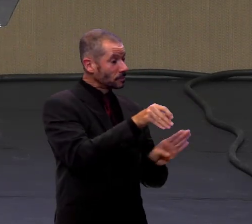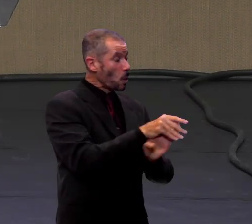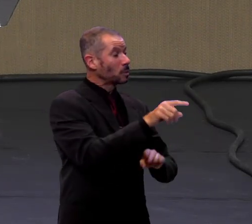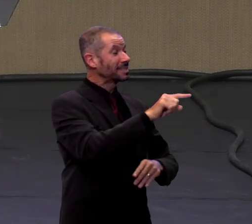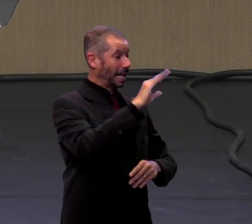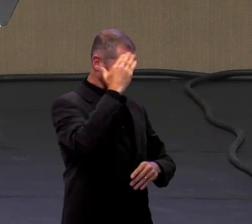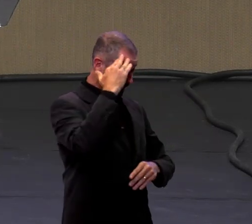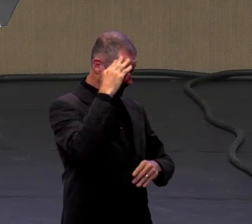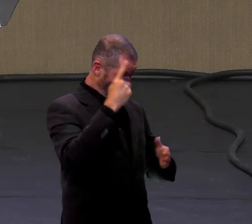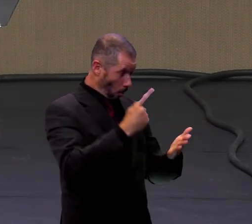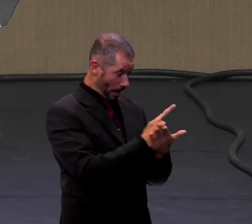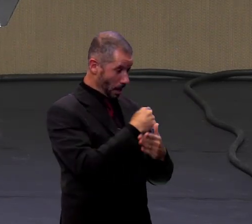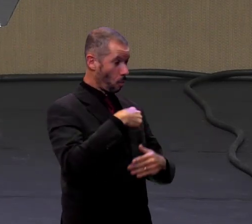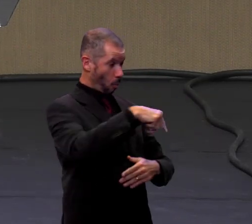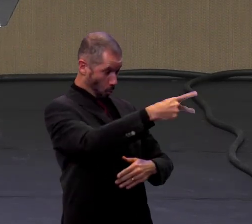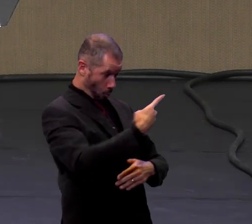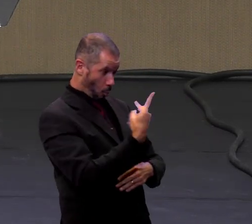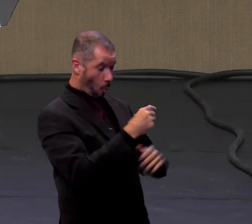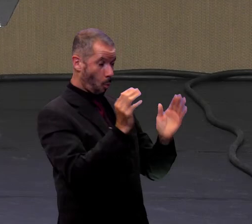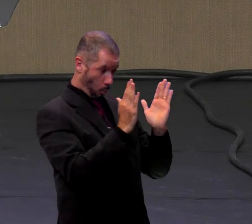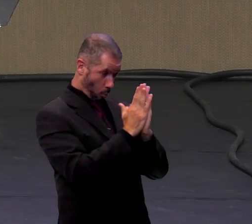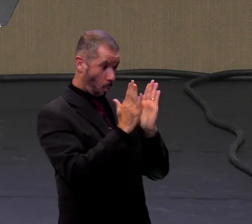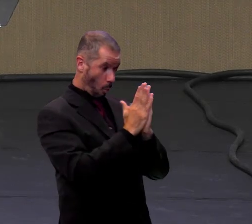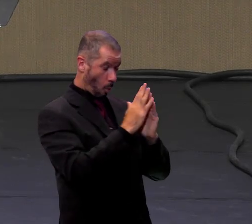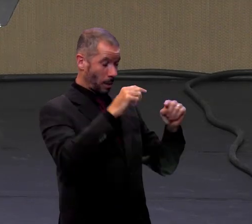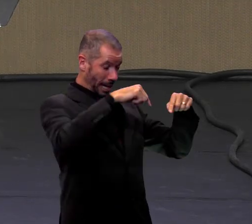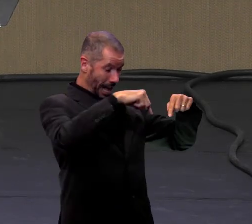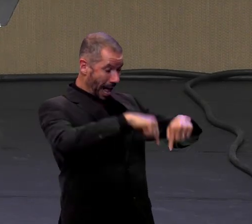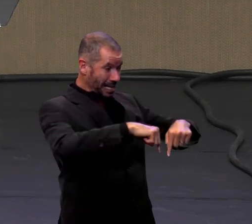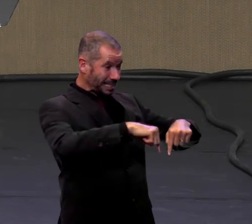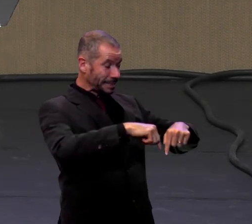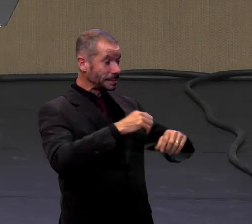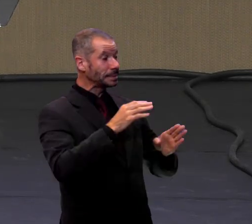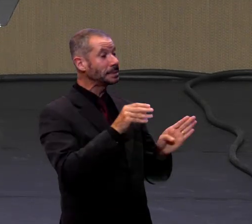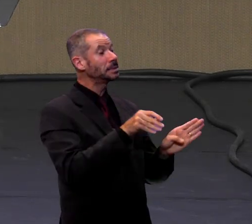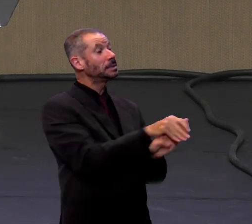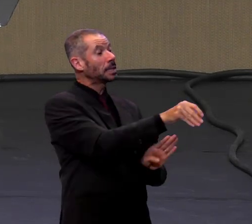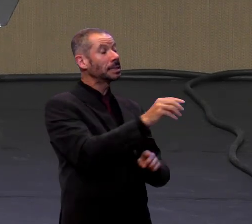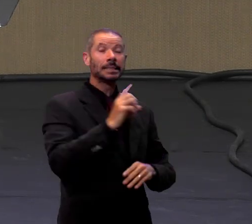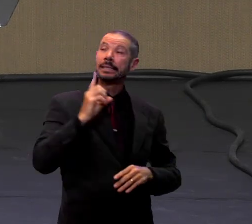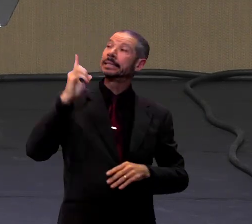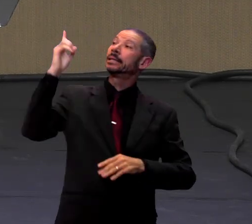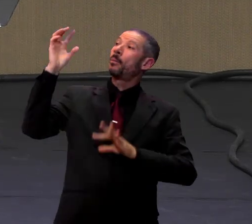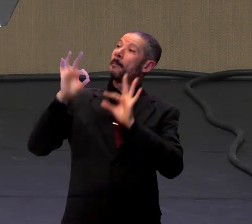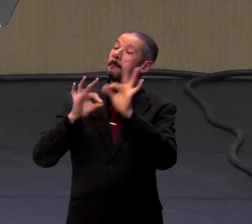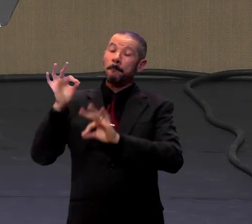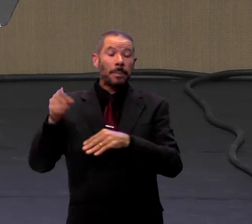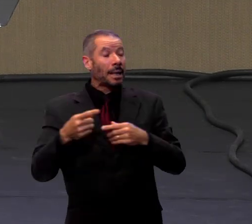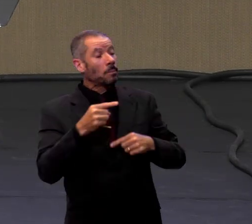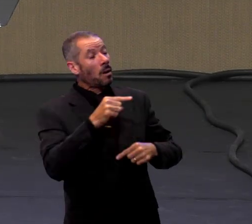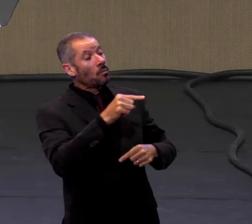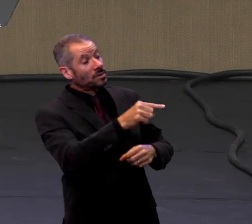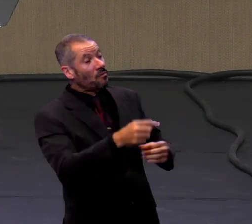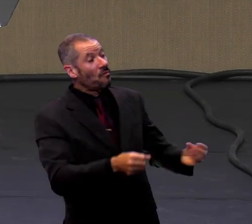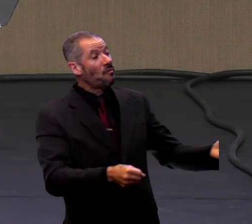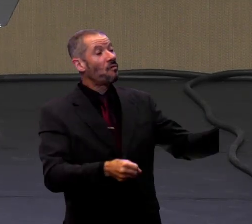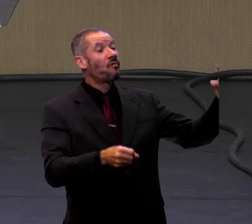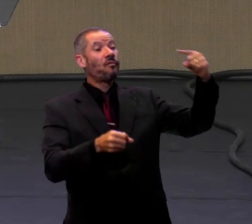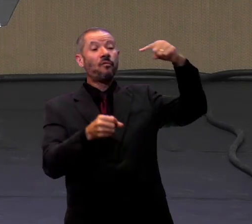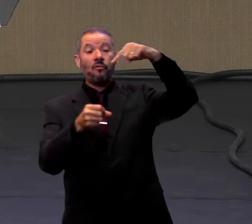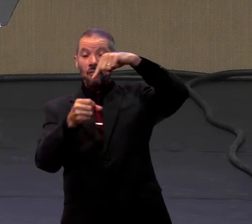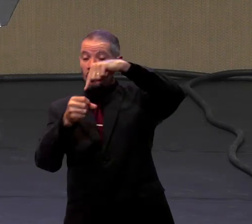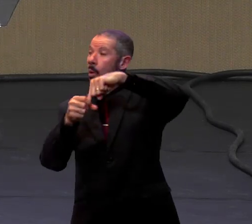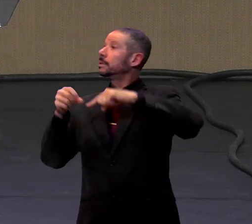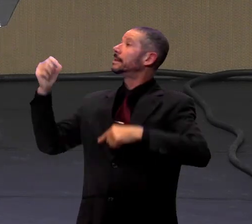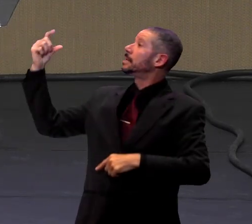erro, vamos orar. E se você está aqui ainda em vida, quero te dizer, Deus tem um plano para você. Volta para aquilo que Deus